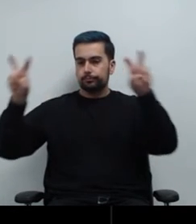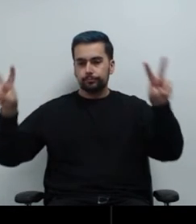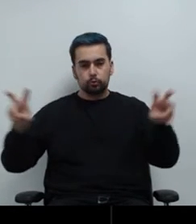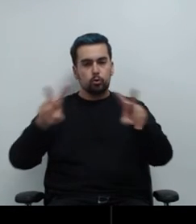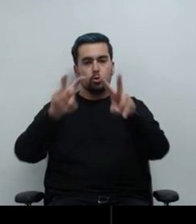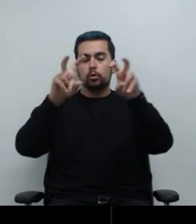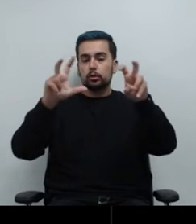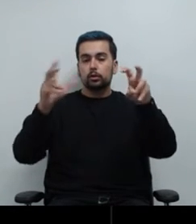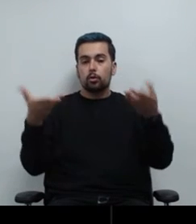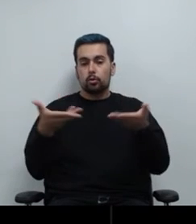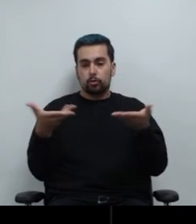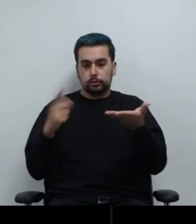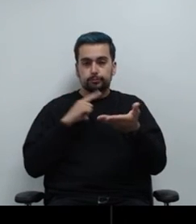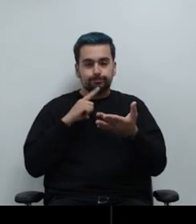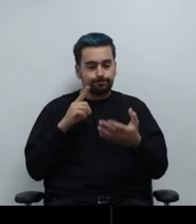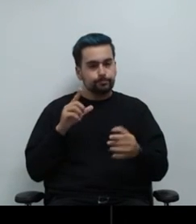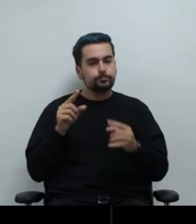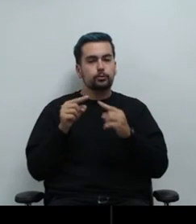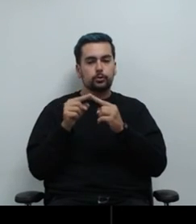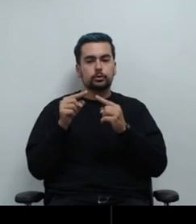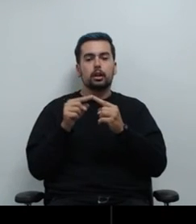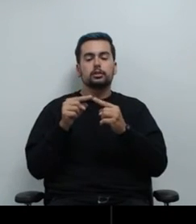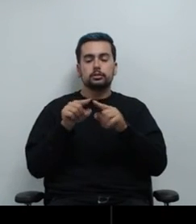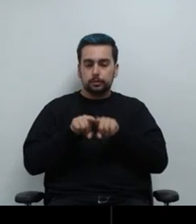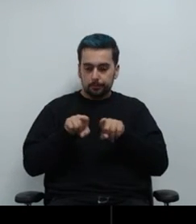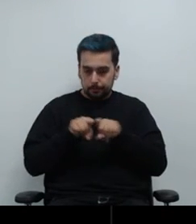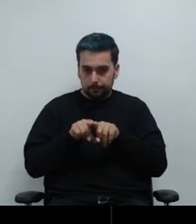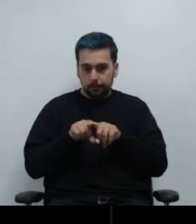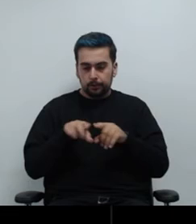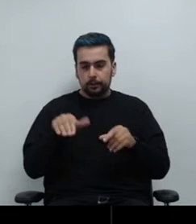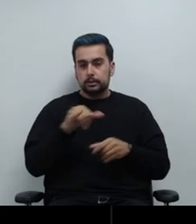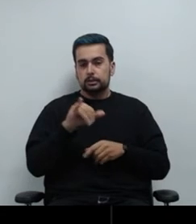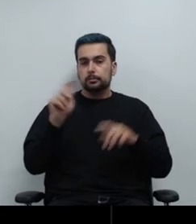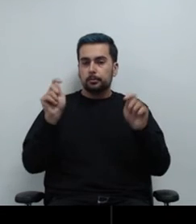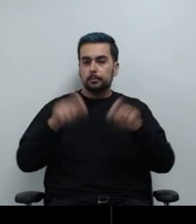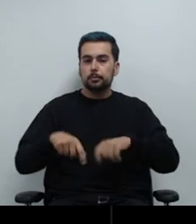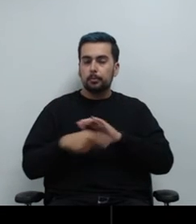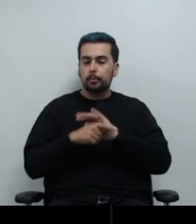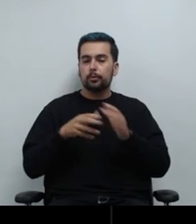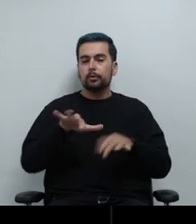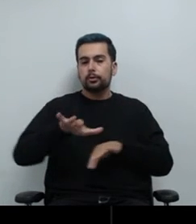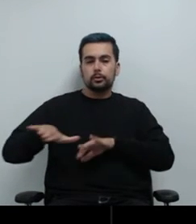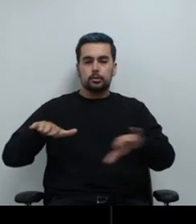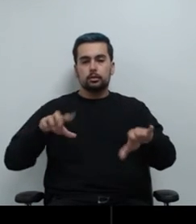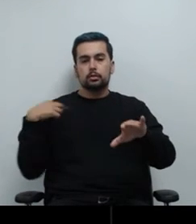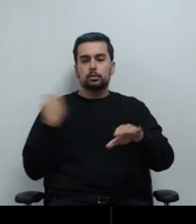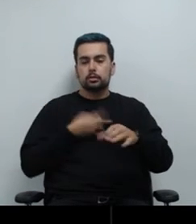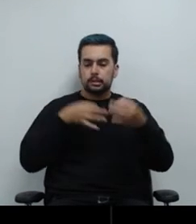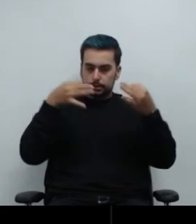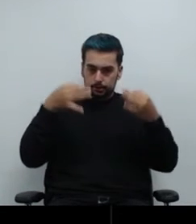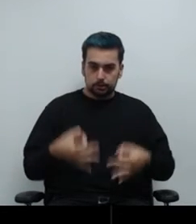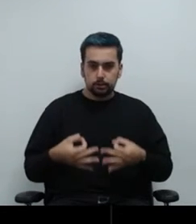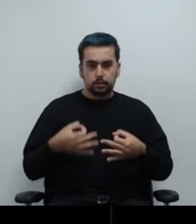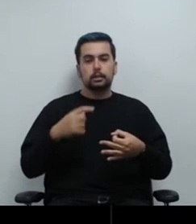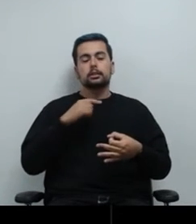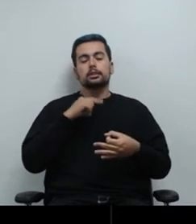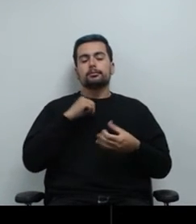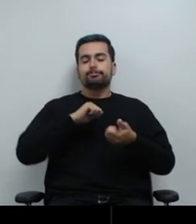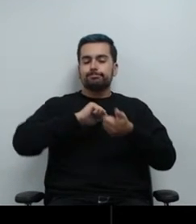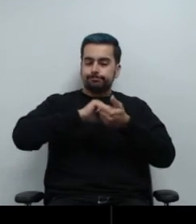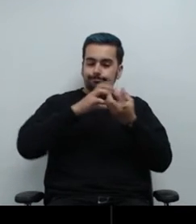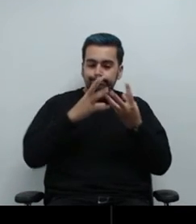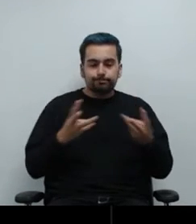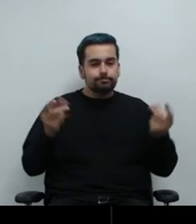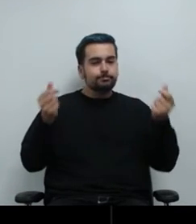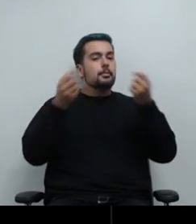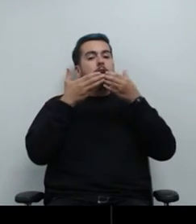aos quais o NUDIR hoje está afeto. Mas se houver a possibilidade dessa cisão, a gente tem certeza que o ganho de qualidade do